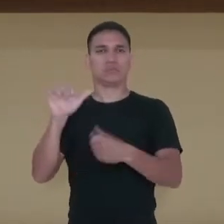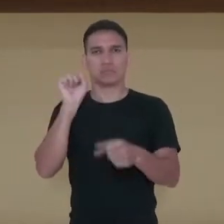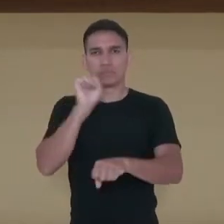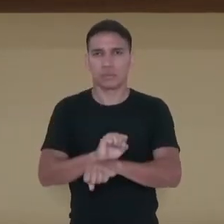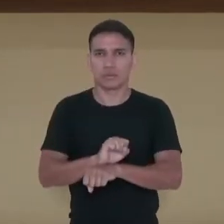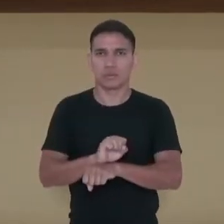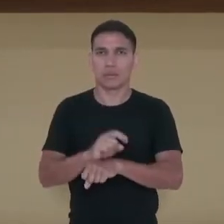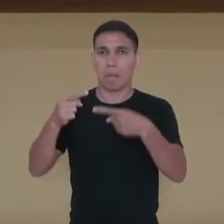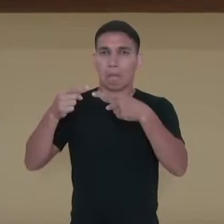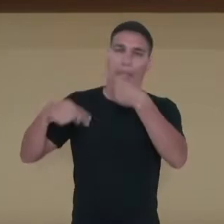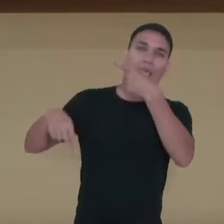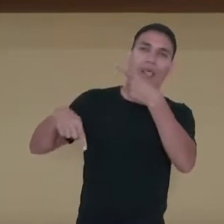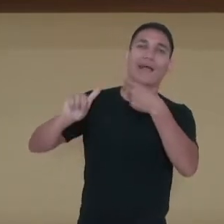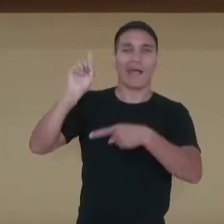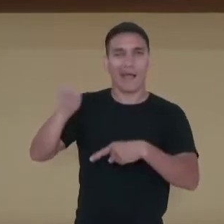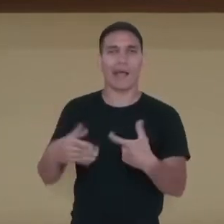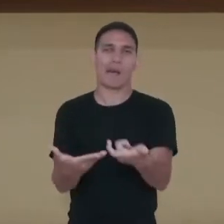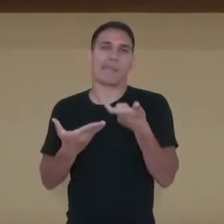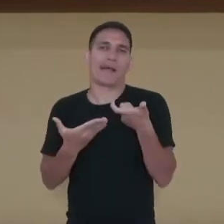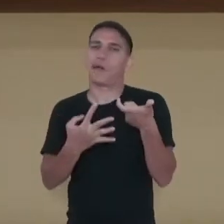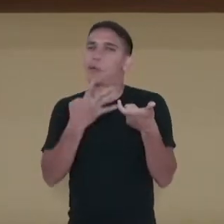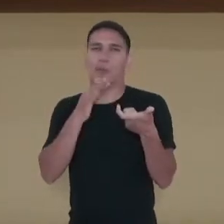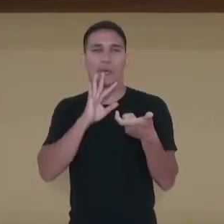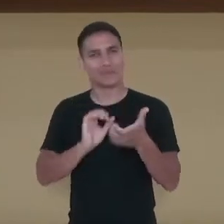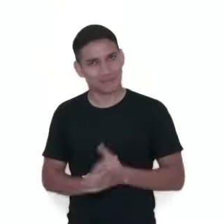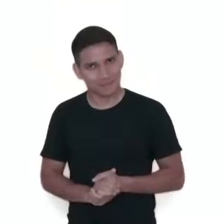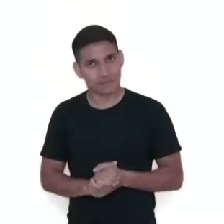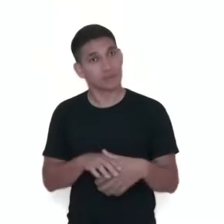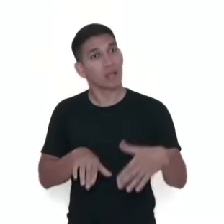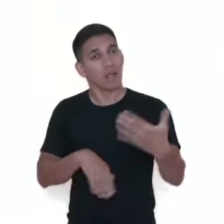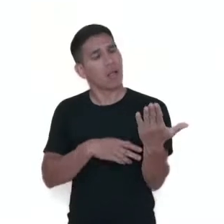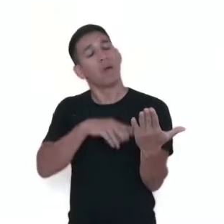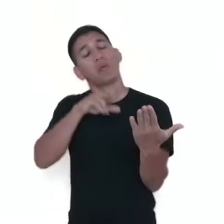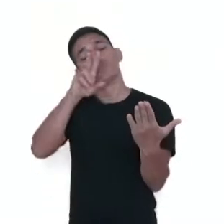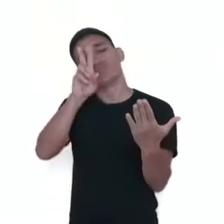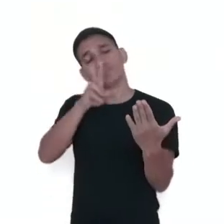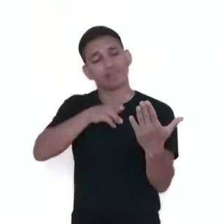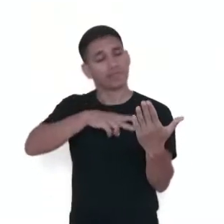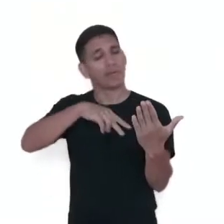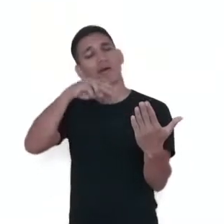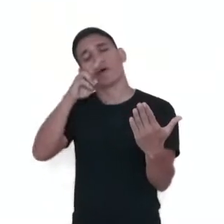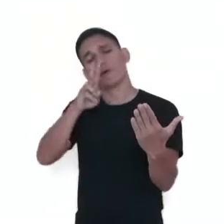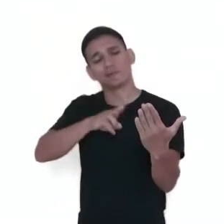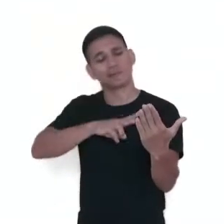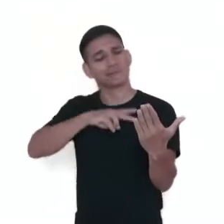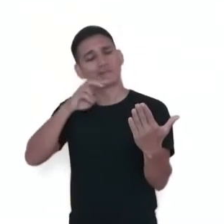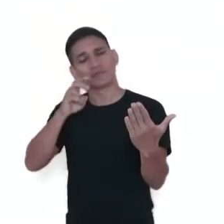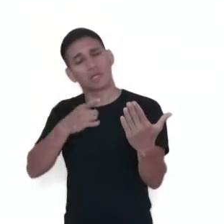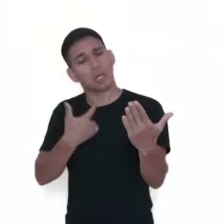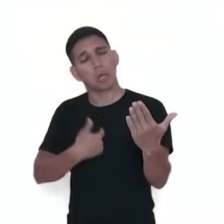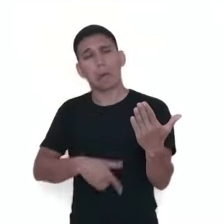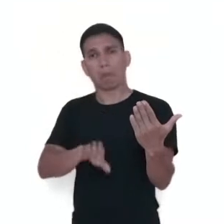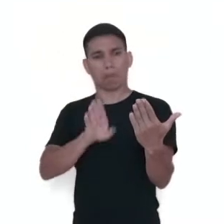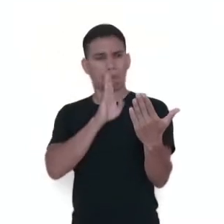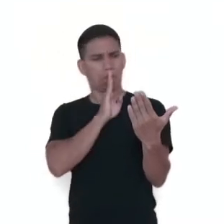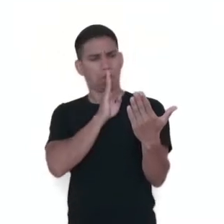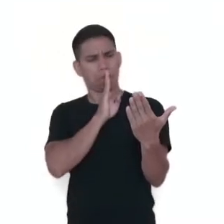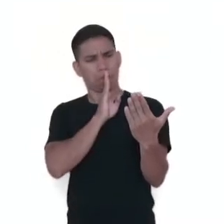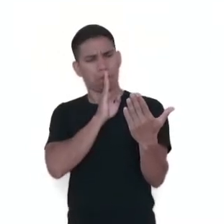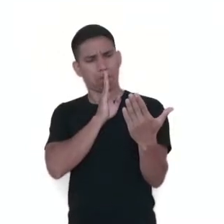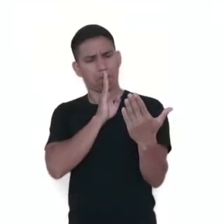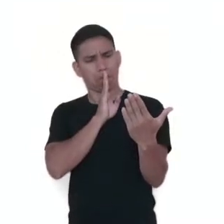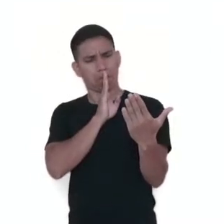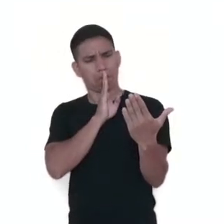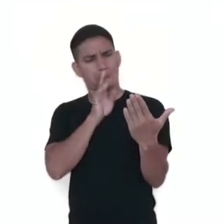dele? É essa palavra que ele não conhecia. Que momento passei? O momento de imobilidade e apreensão